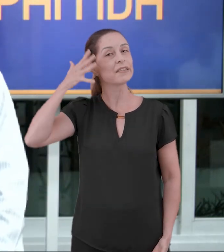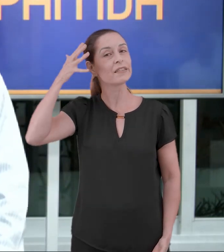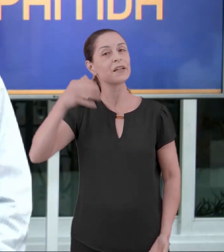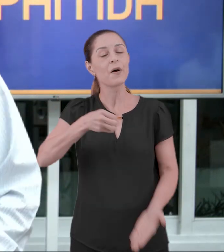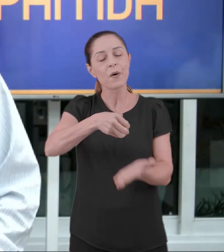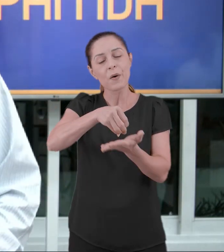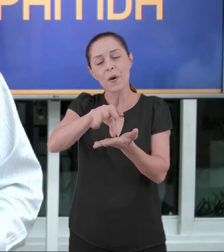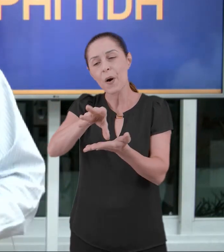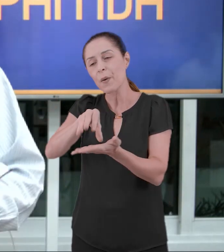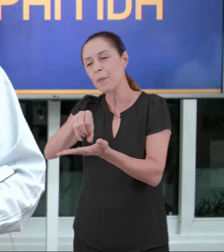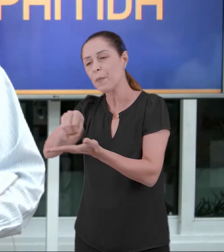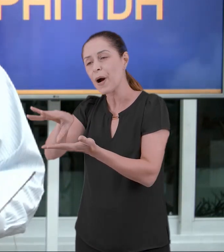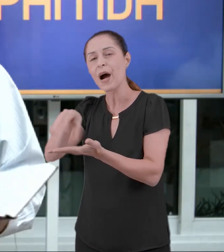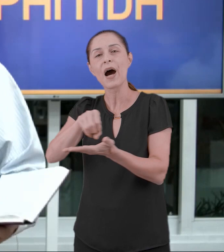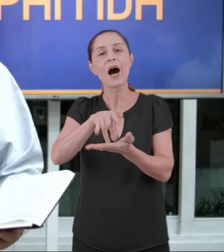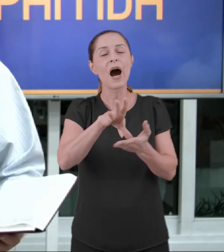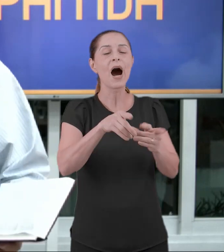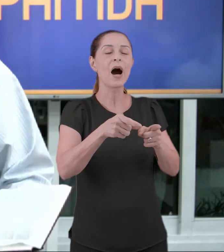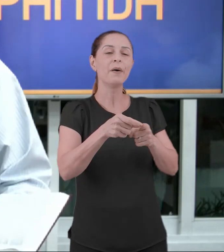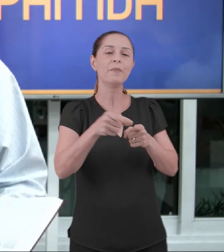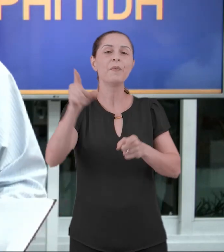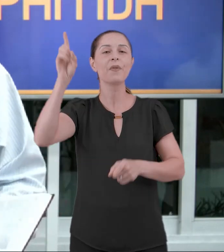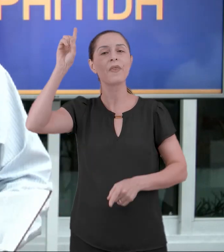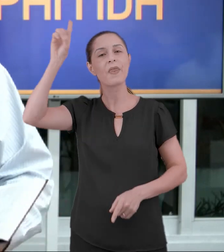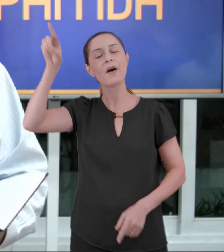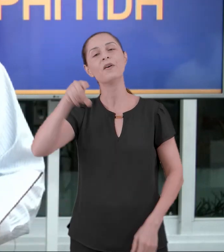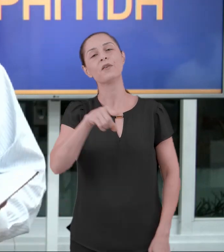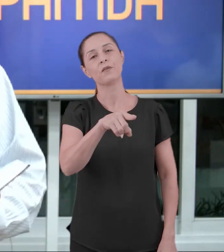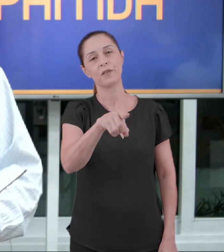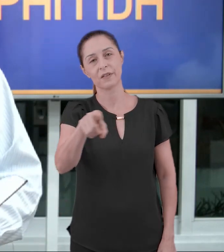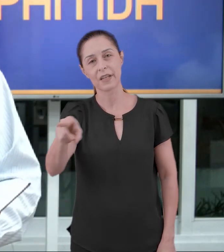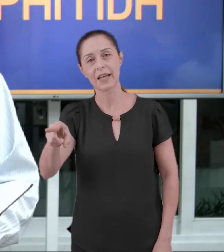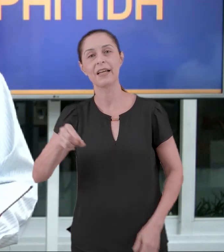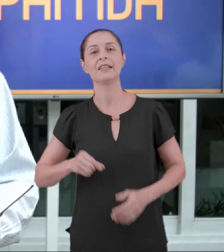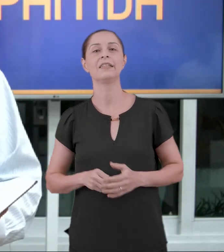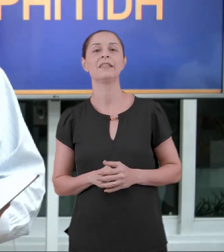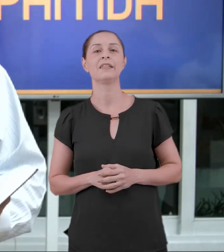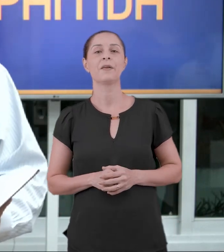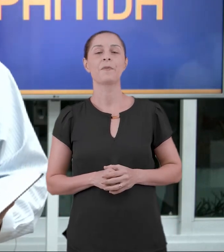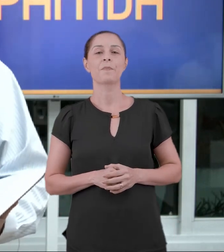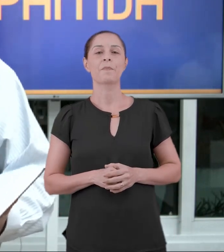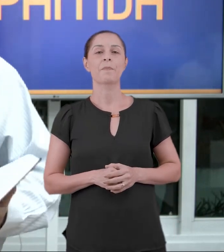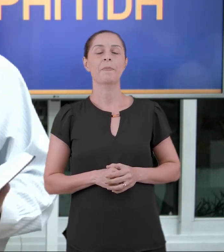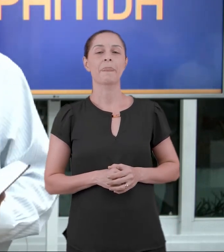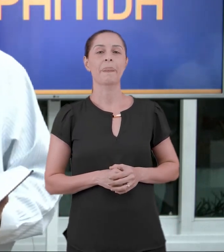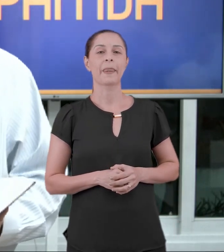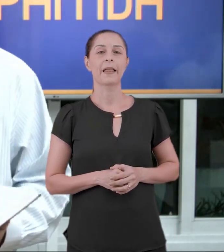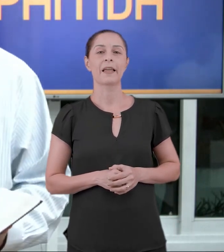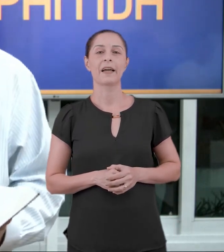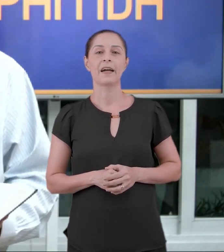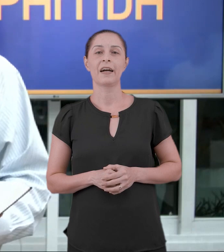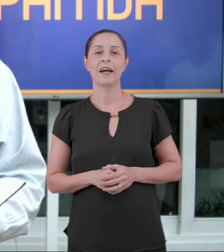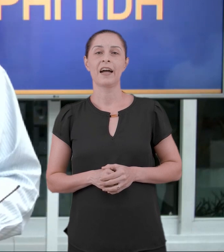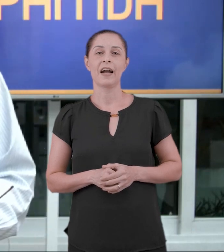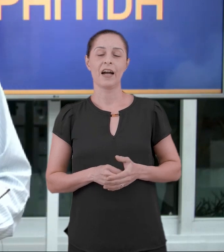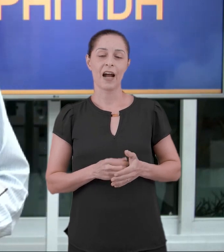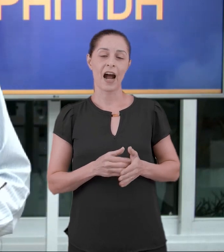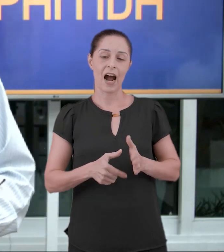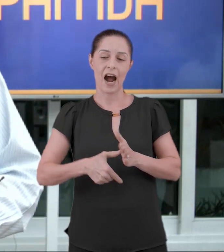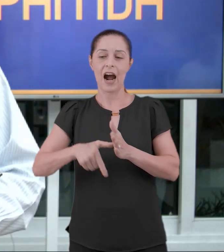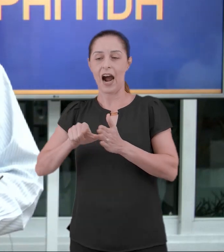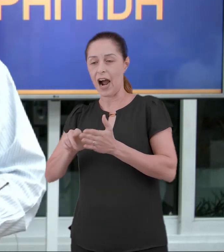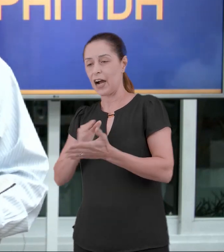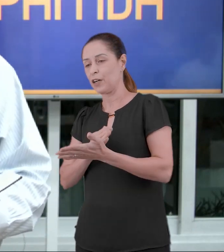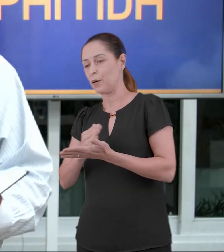compartilhar, né, a palavra de Deus com você, antes de nós começarmos aqui o primeiro debate, a primeira